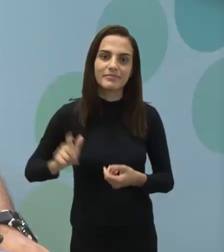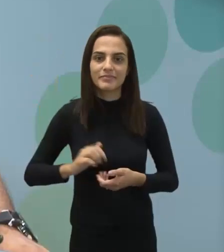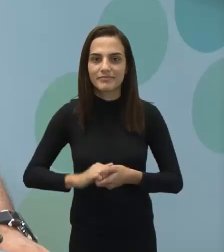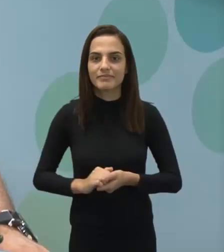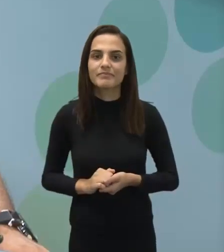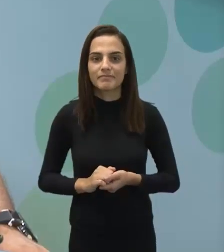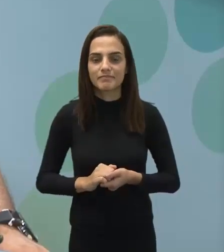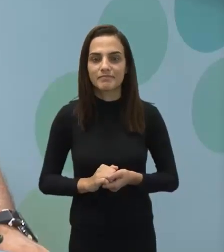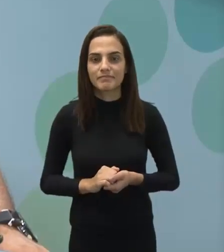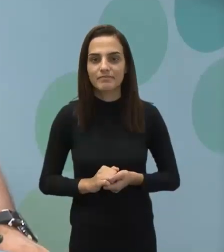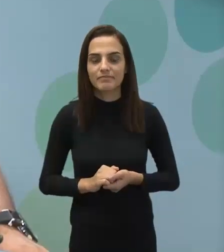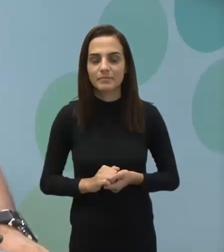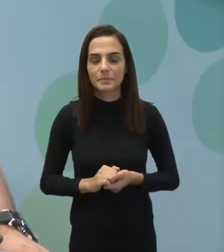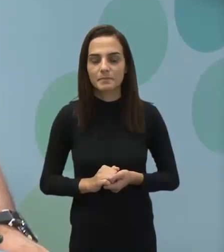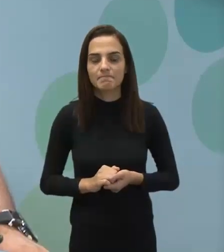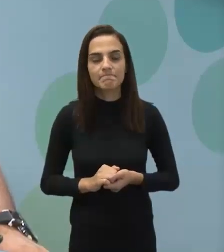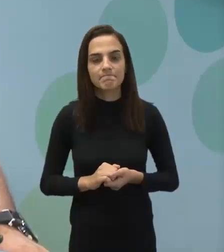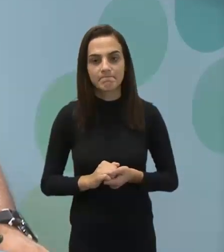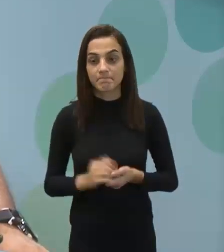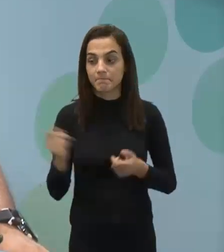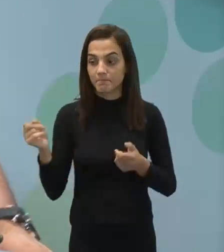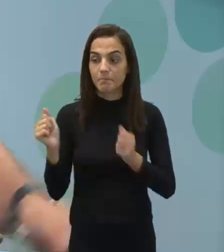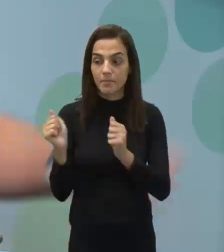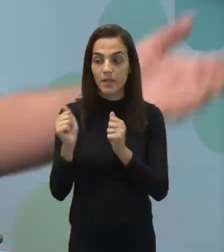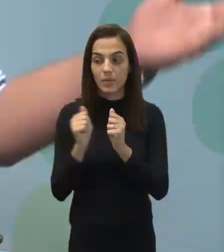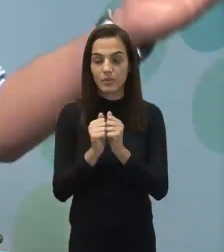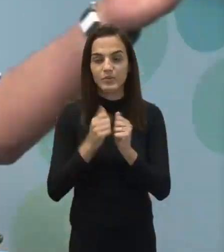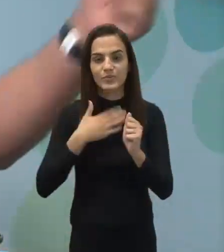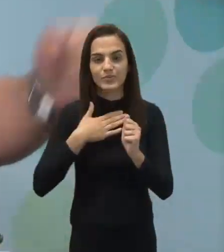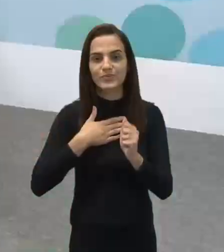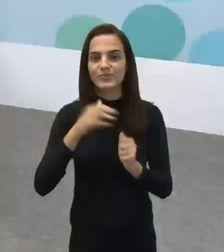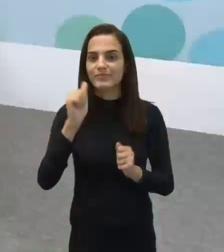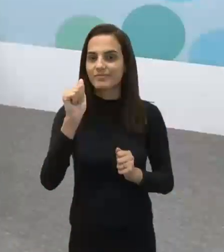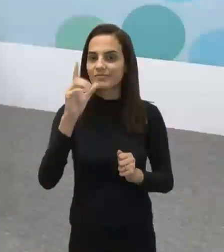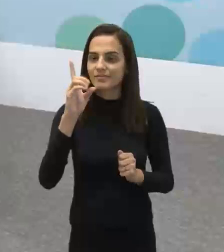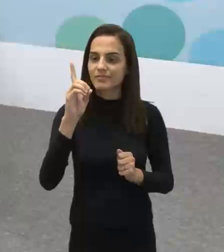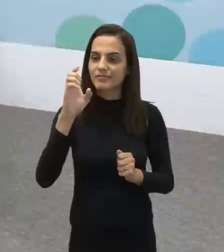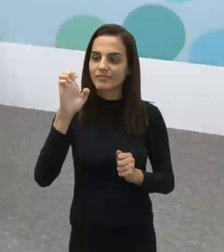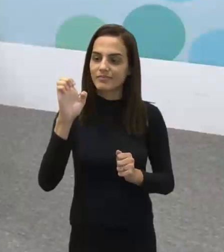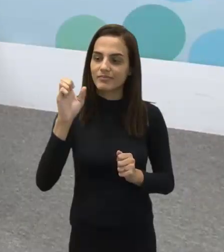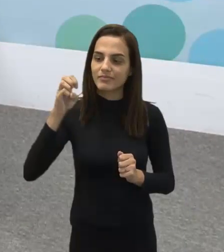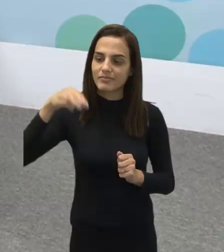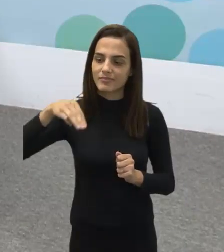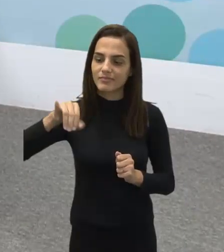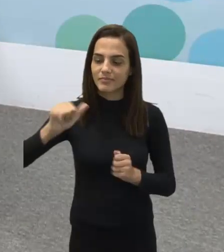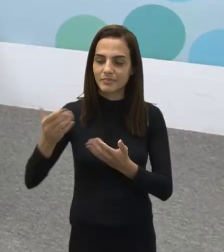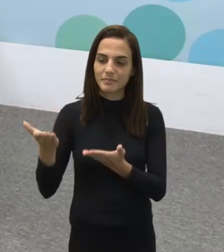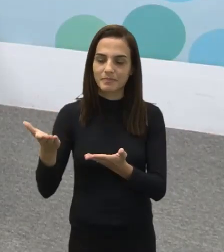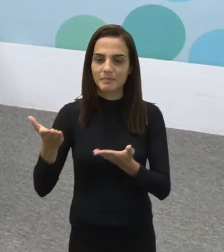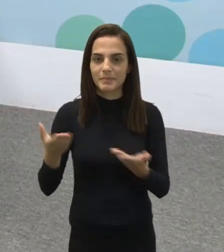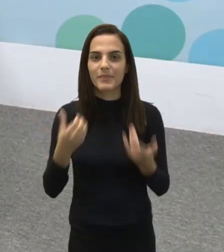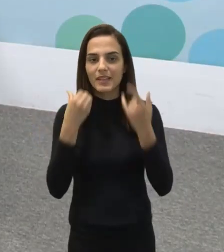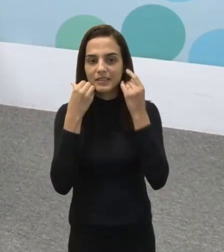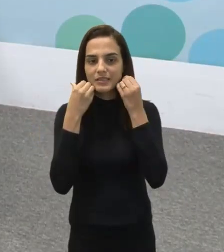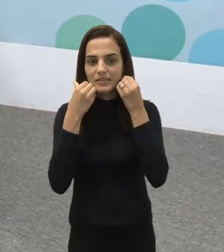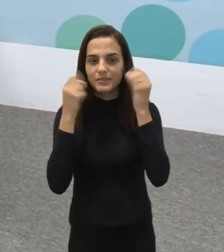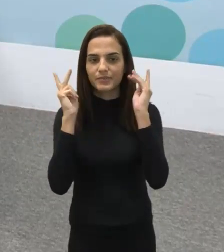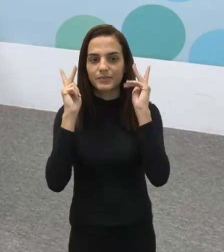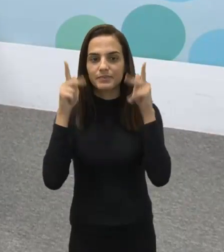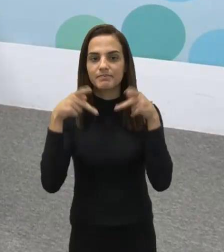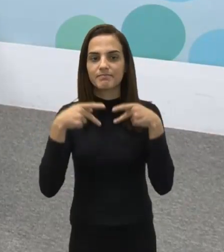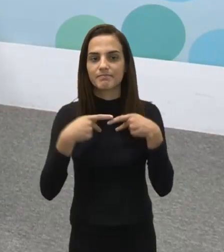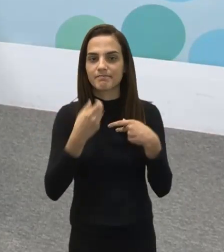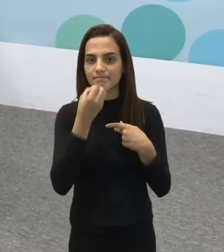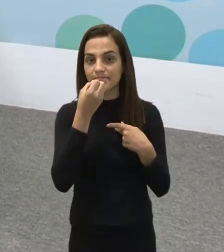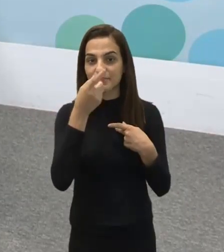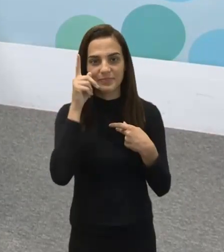tênis preto. E está aqui comigo hoje o Ademir, trouxe aí um convidado de Ciências Humanas pra gente. Bom dia, professor